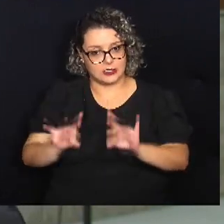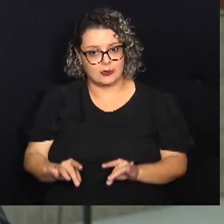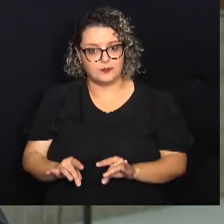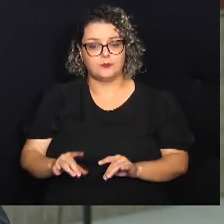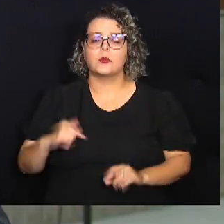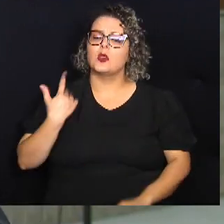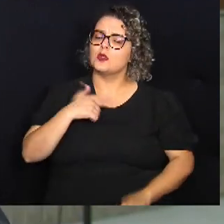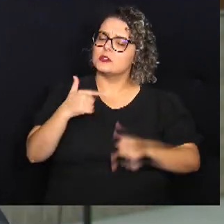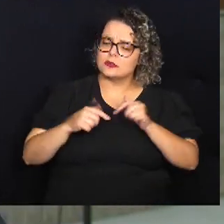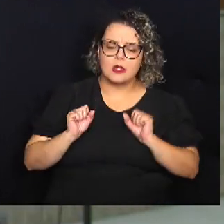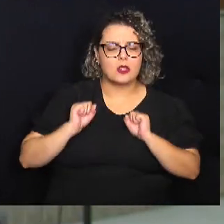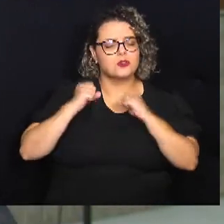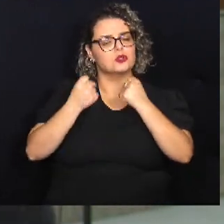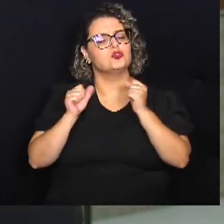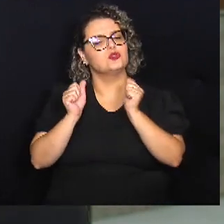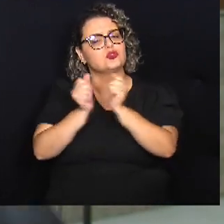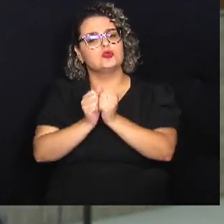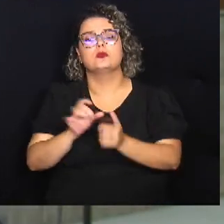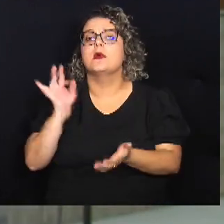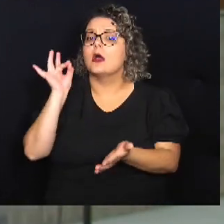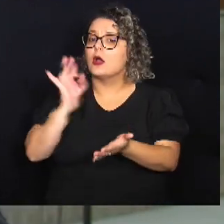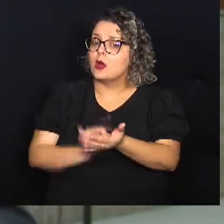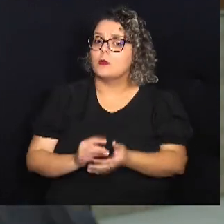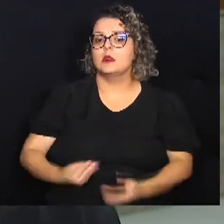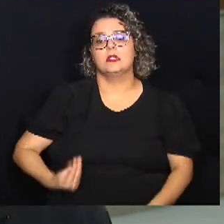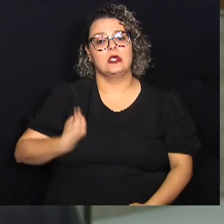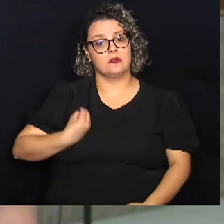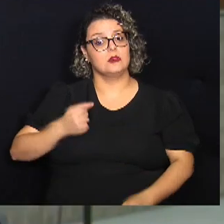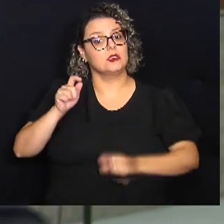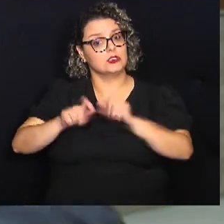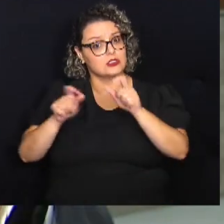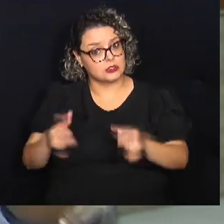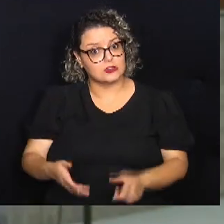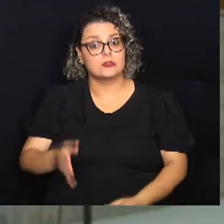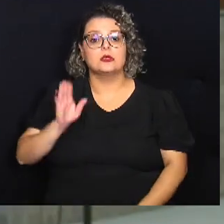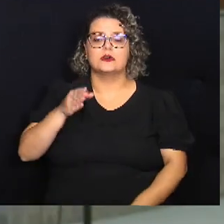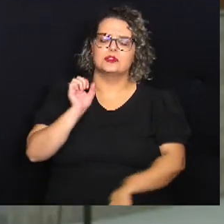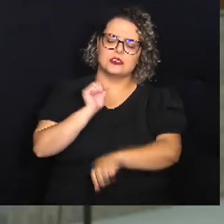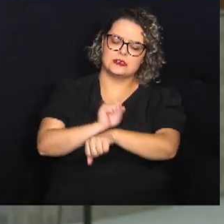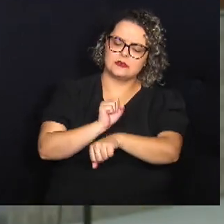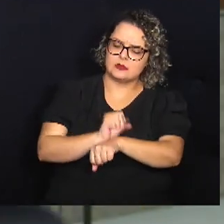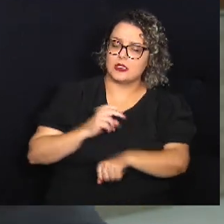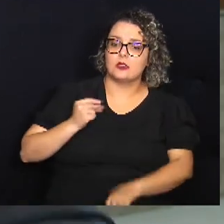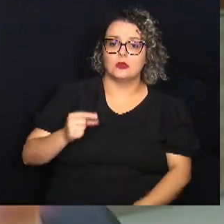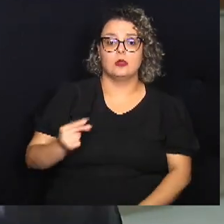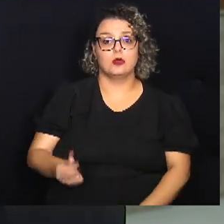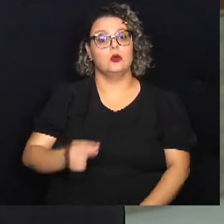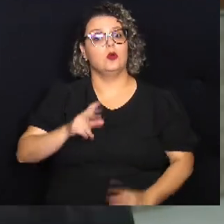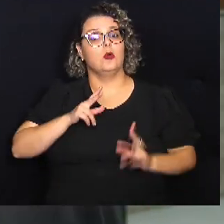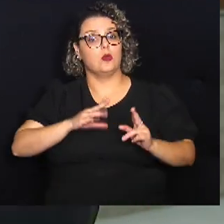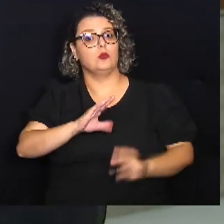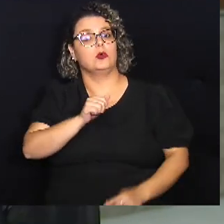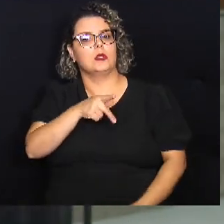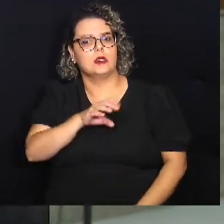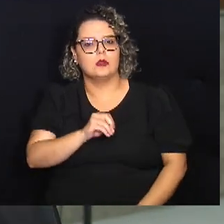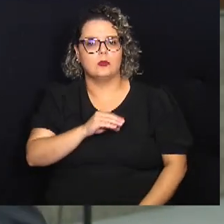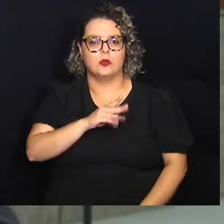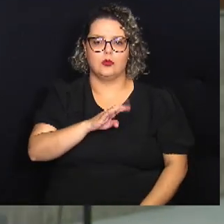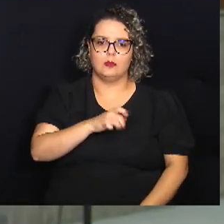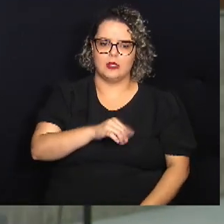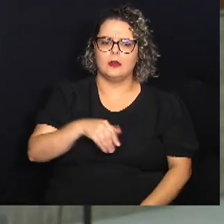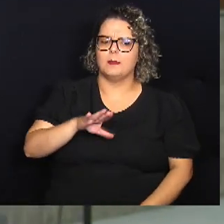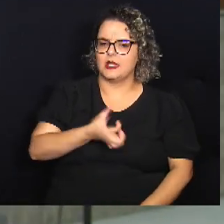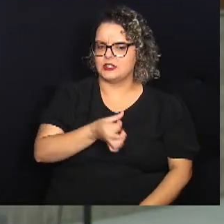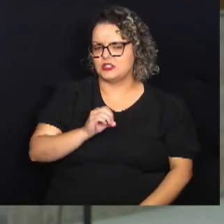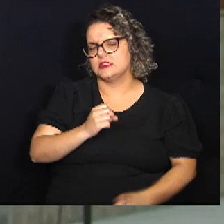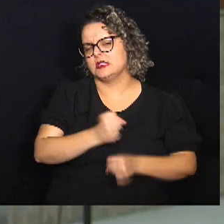juntos para fazer tornar a realidade na vida de todas as pessoas que já aguardam, como é o caso do Campo Belo, há mais de 60 anos